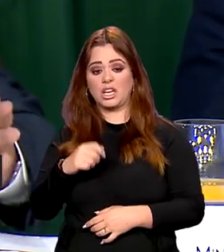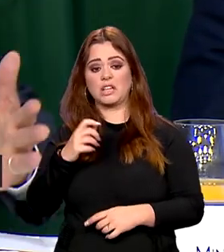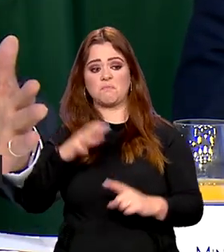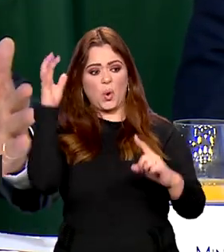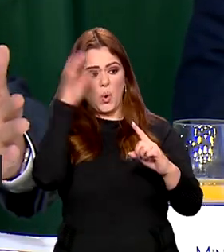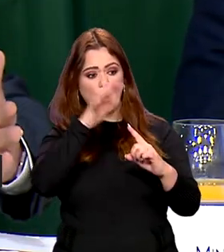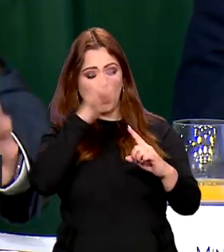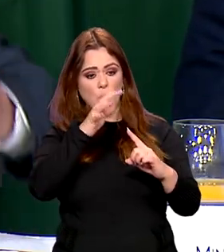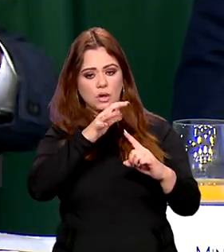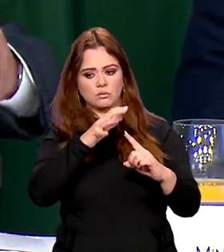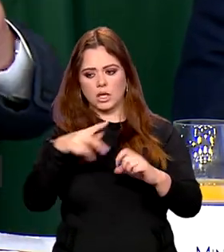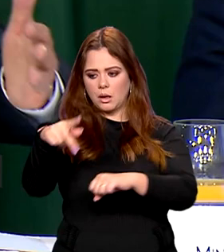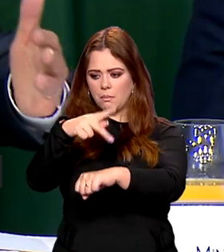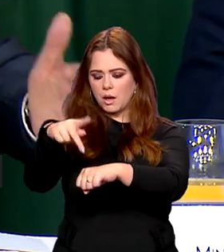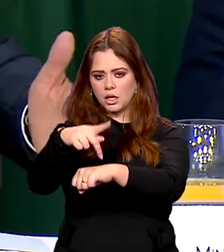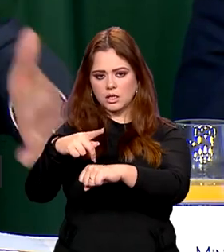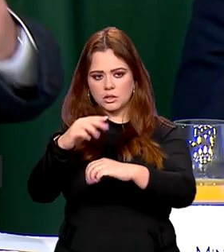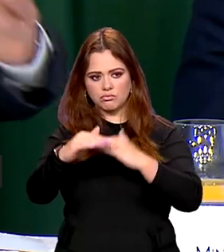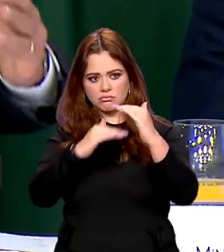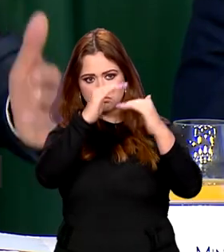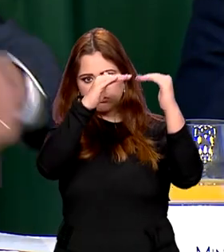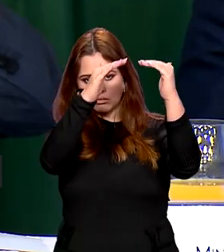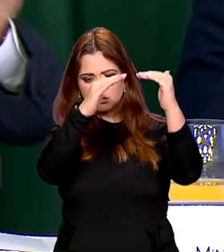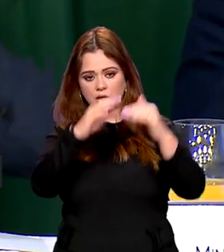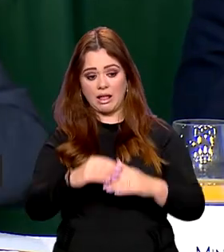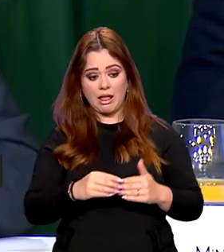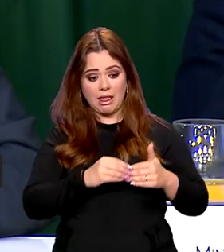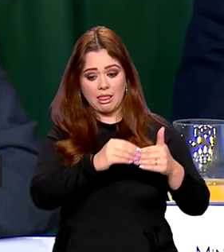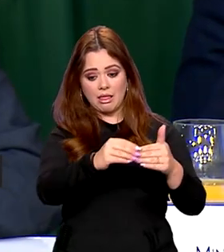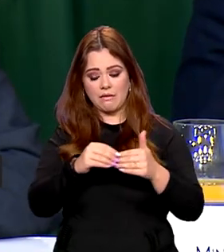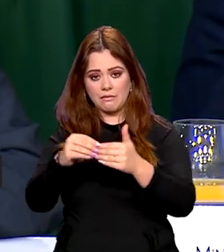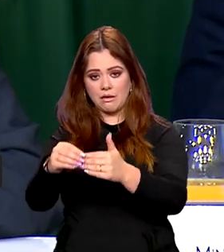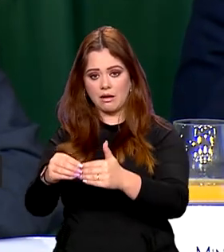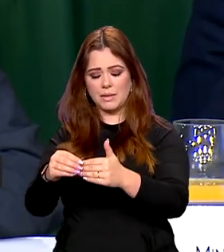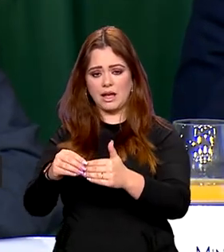que chega dos países em desenvolvimento exportar minério,